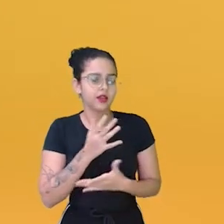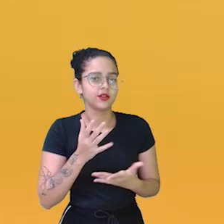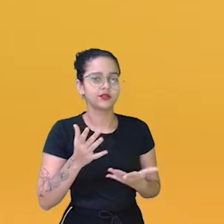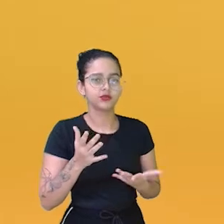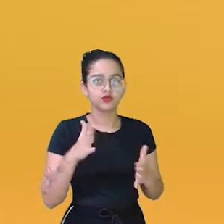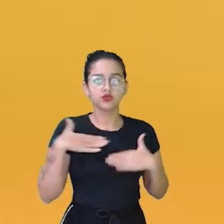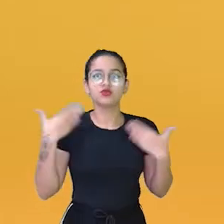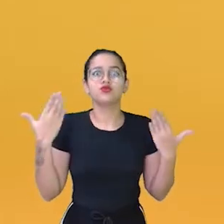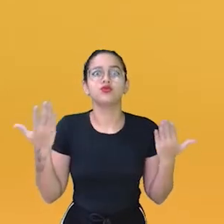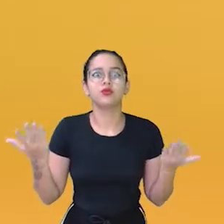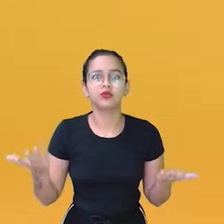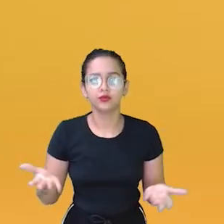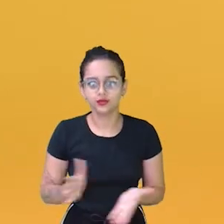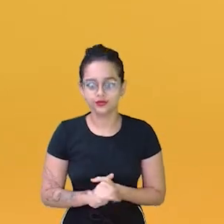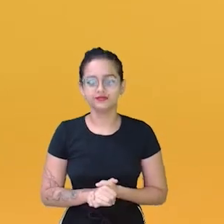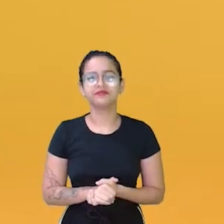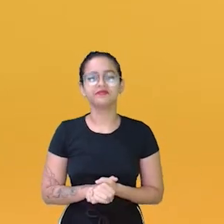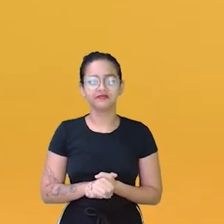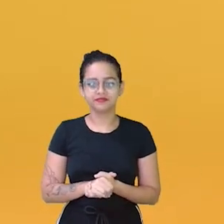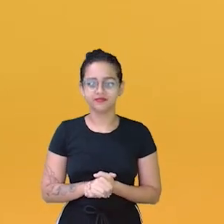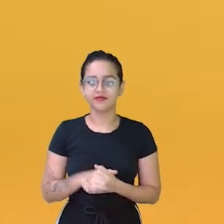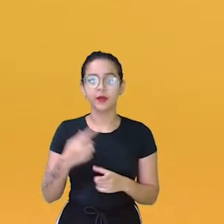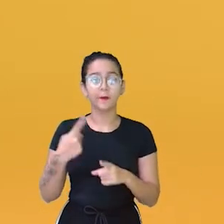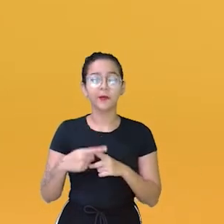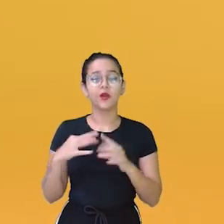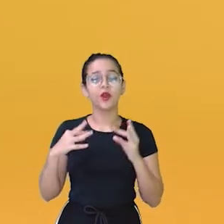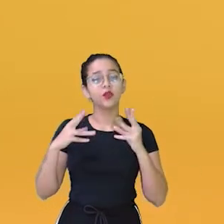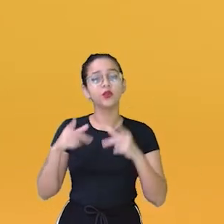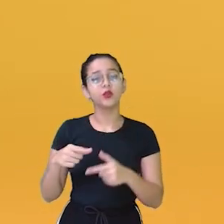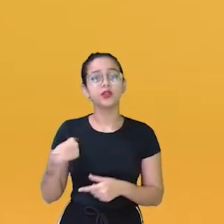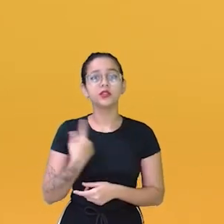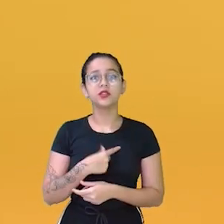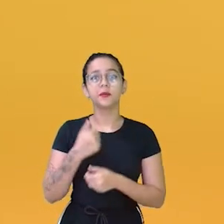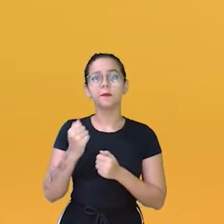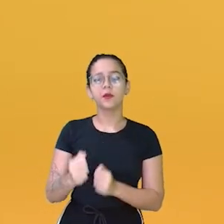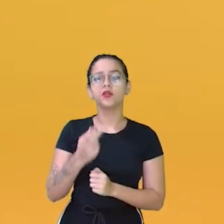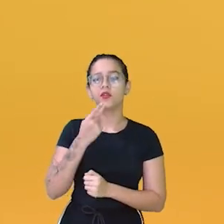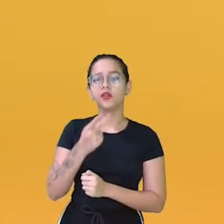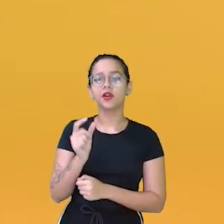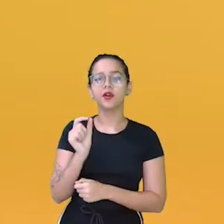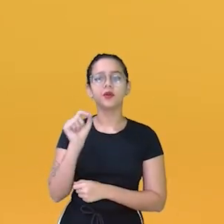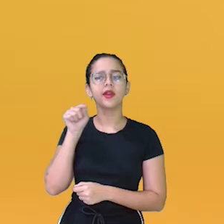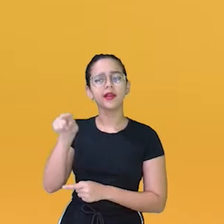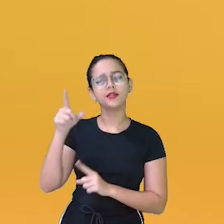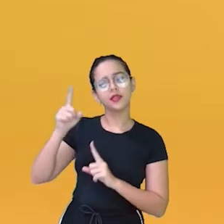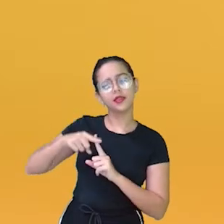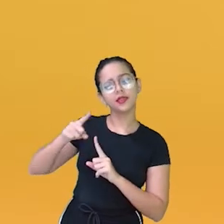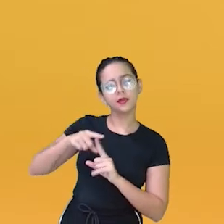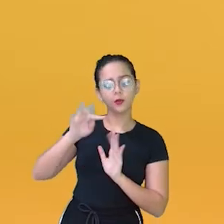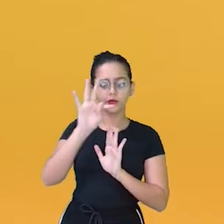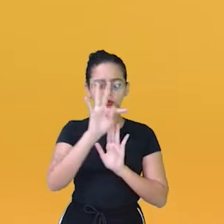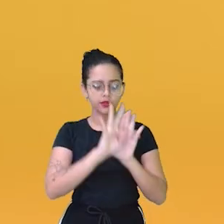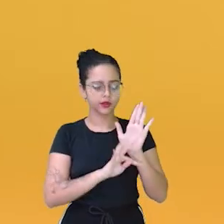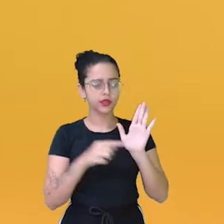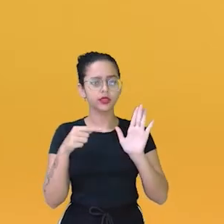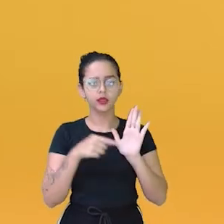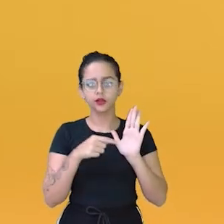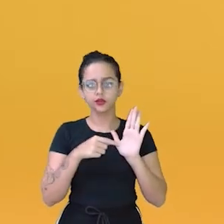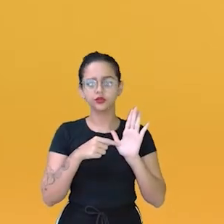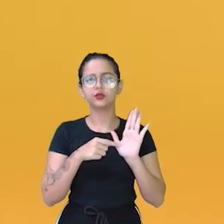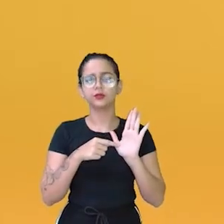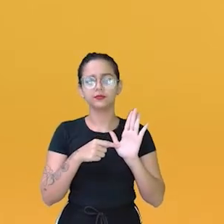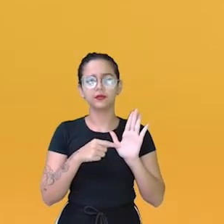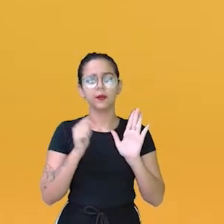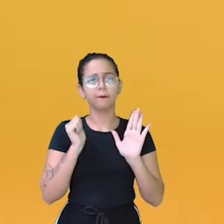de susto, por ter tudo isso, a gente pode dizer que esse tipo de texto, ele pode ser